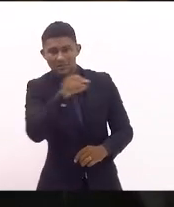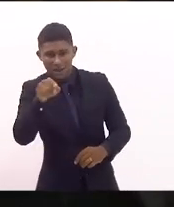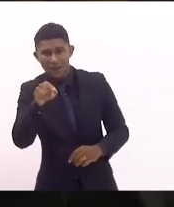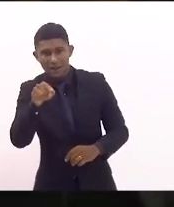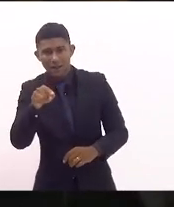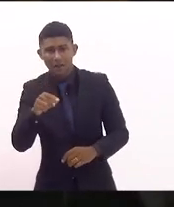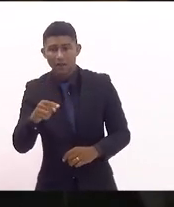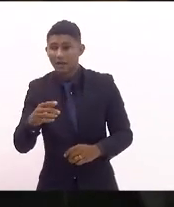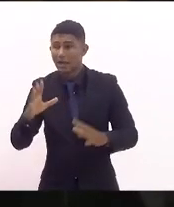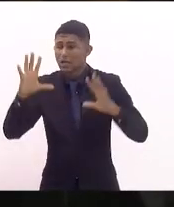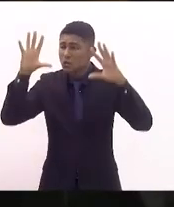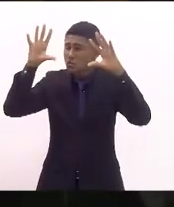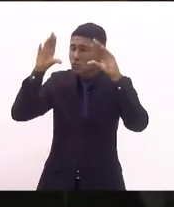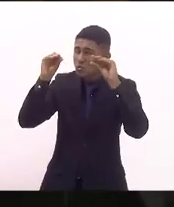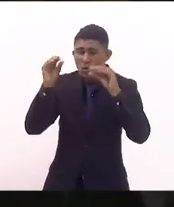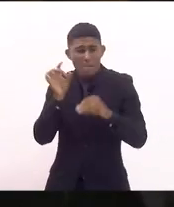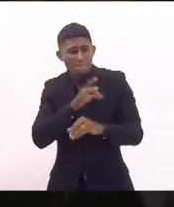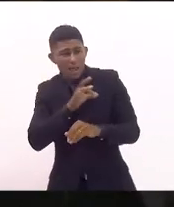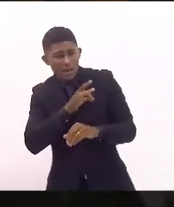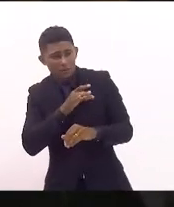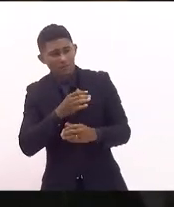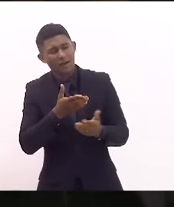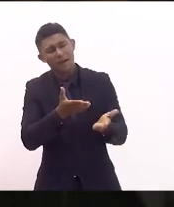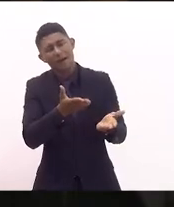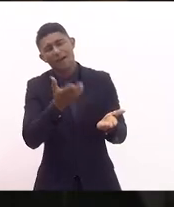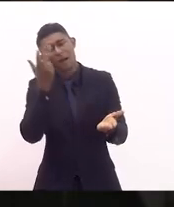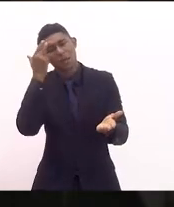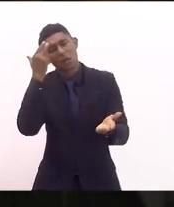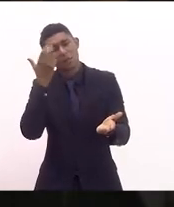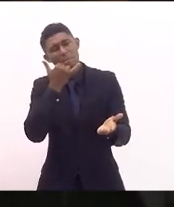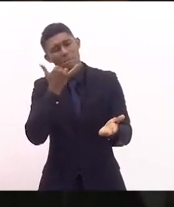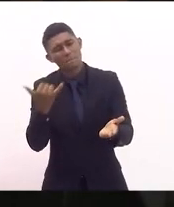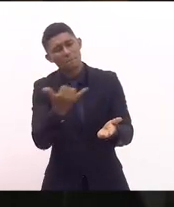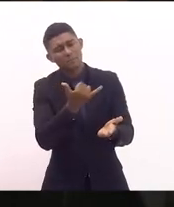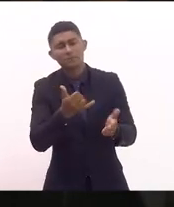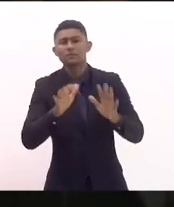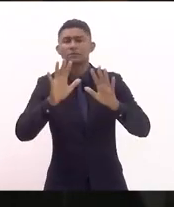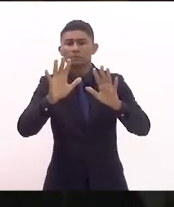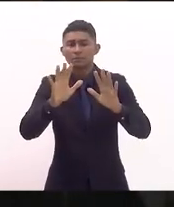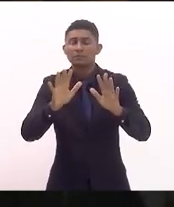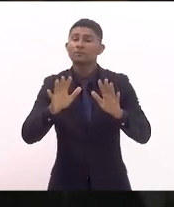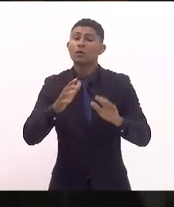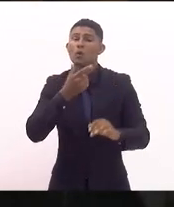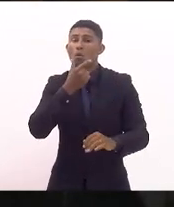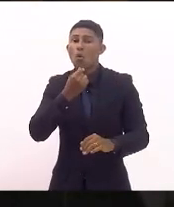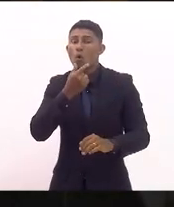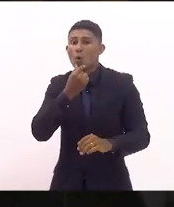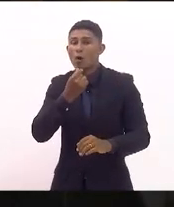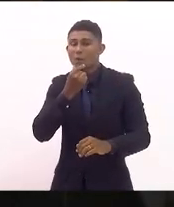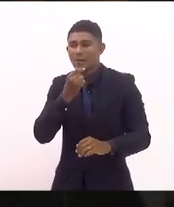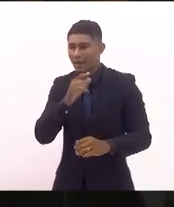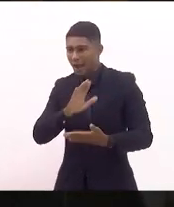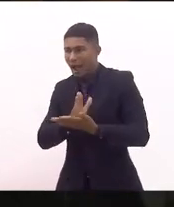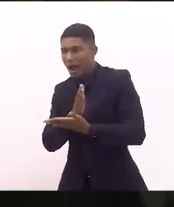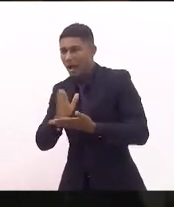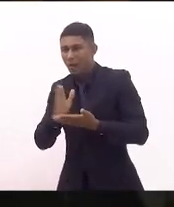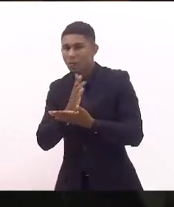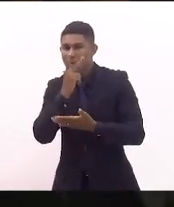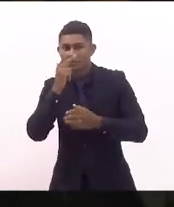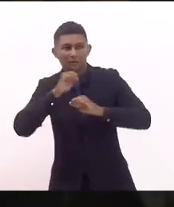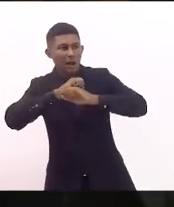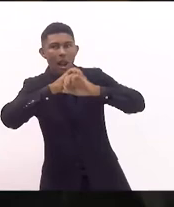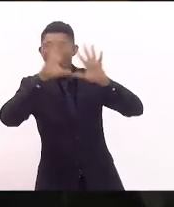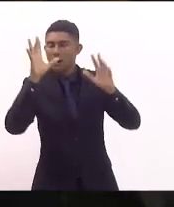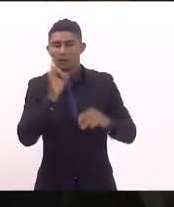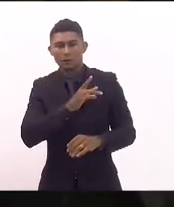do escuro. A real tragédia da vida é quando os homens têm medo da luz. Eu